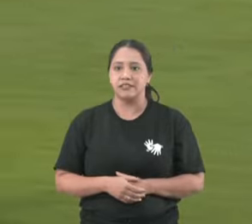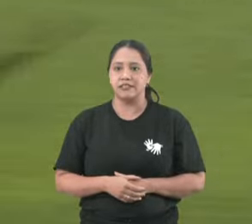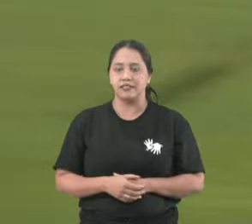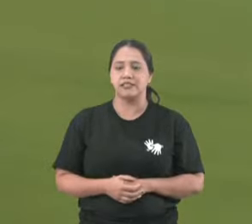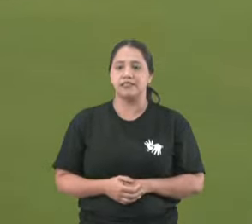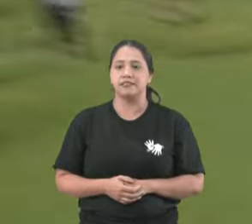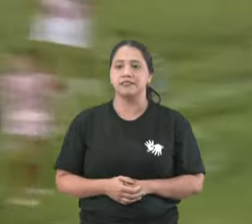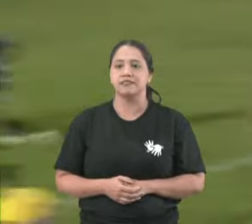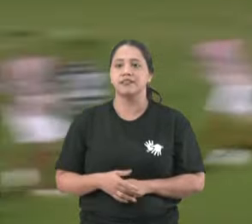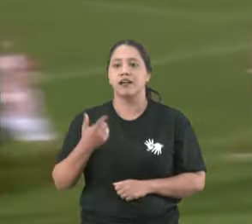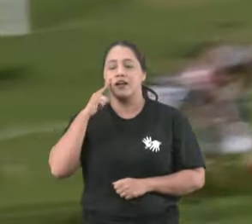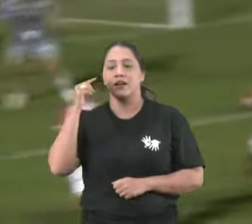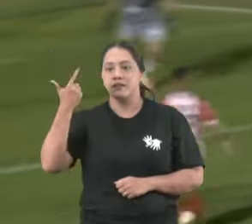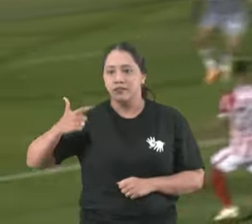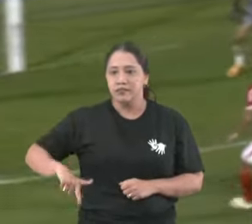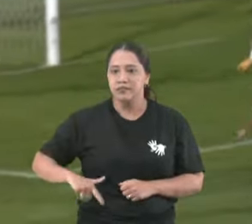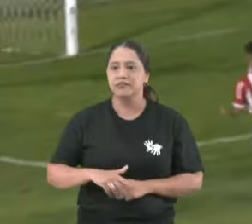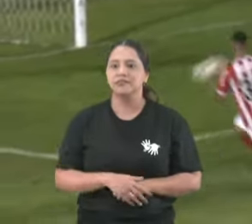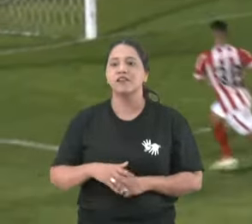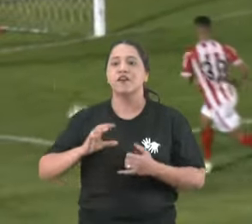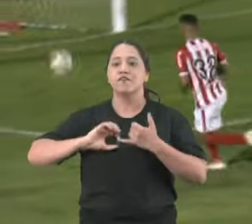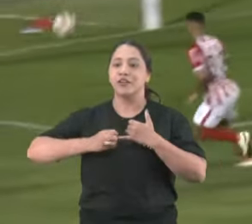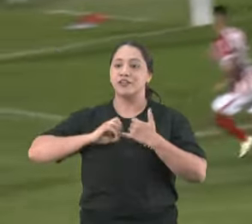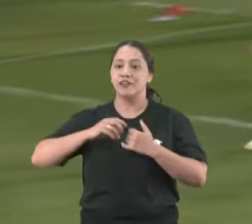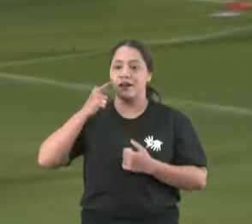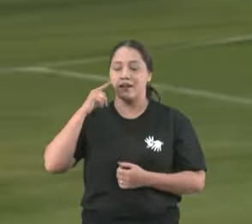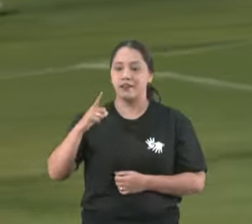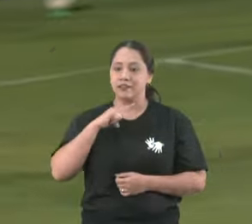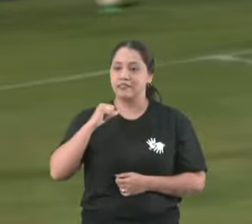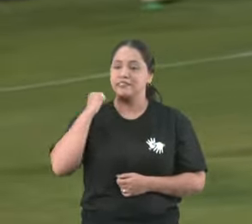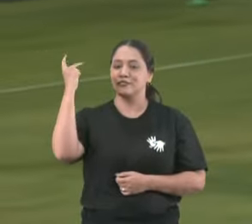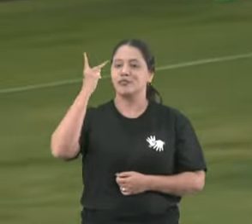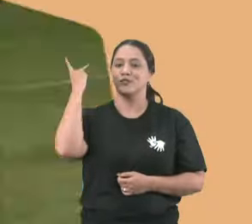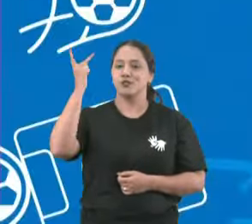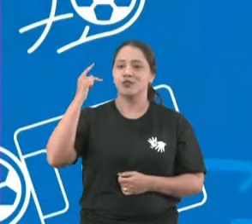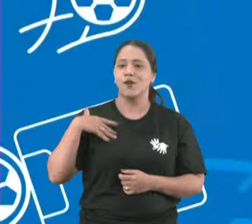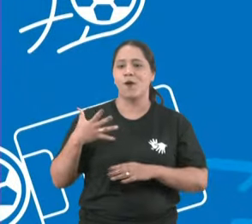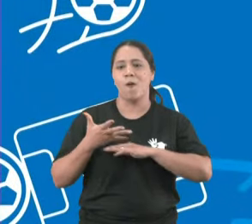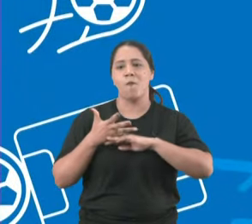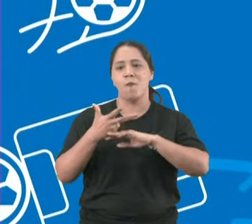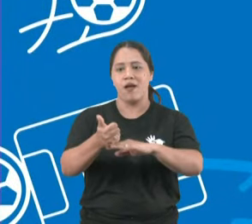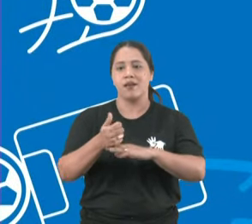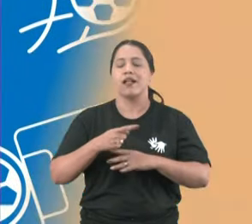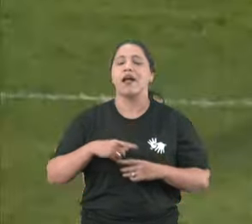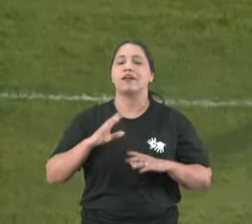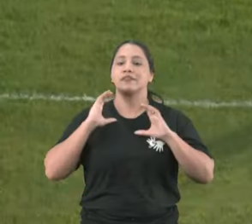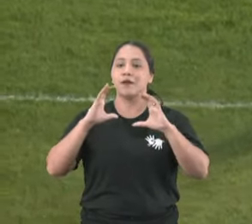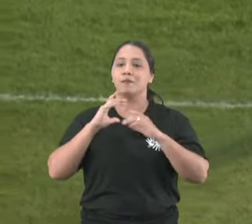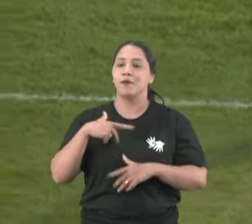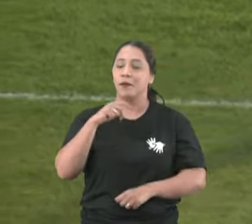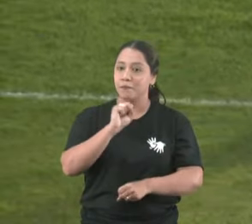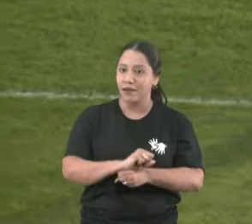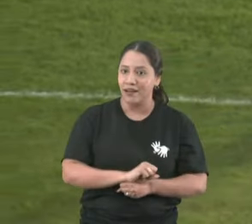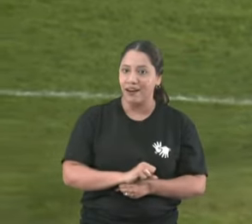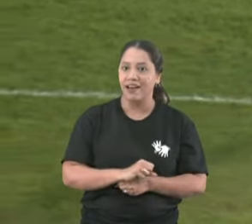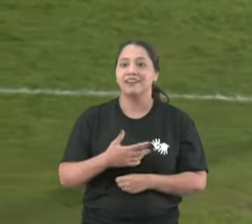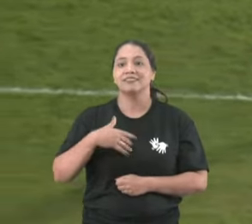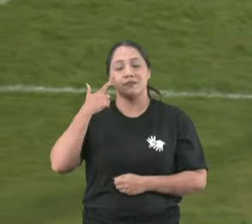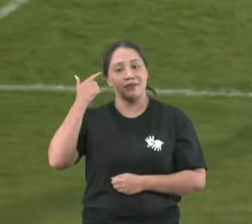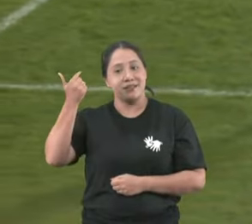Você vê no replay, ó. Feijão tem historicamente qualidade na bola parada, mas dessa